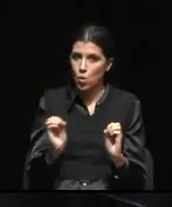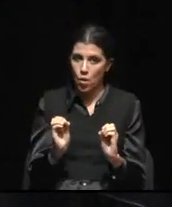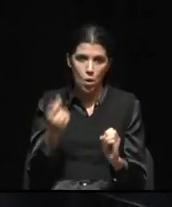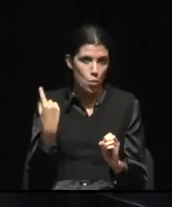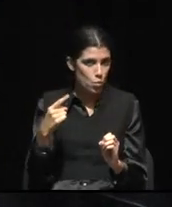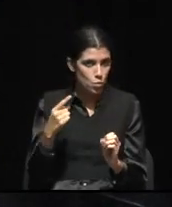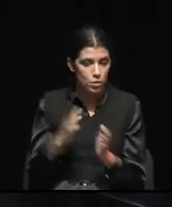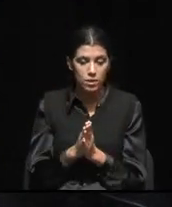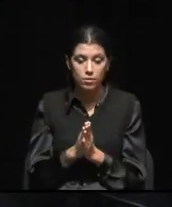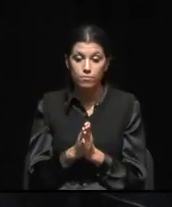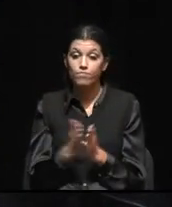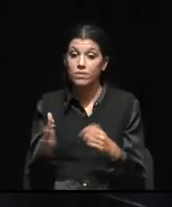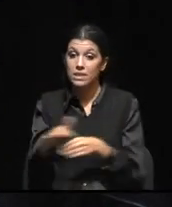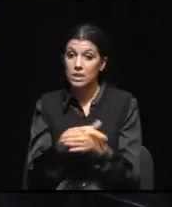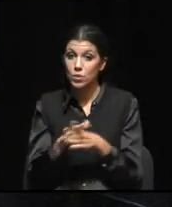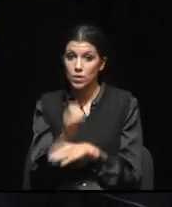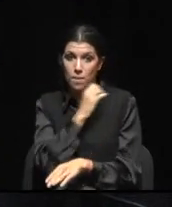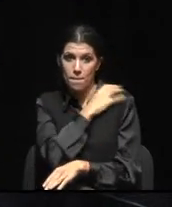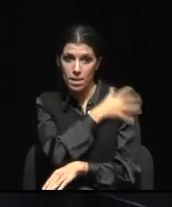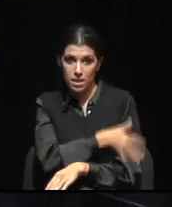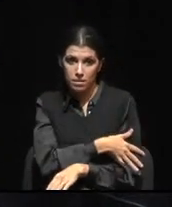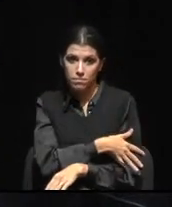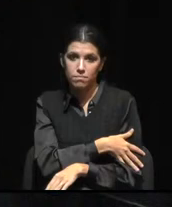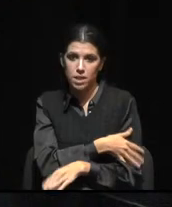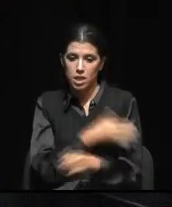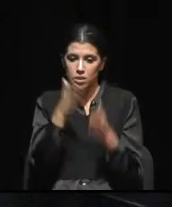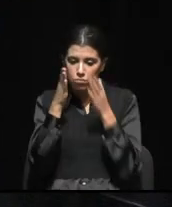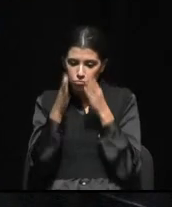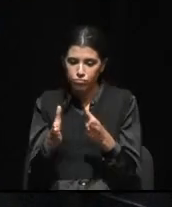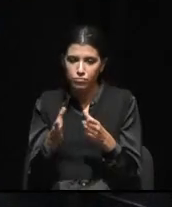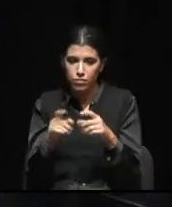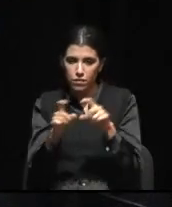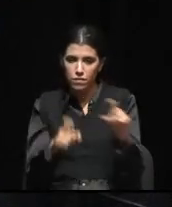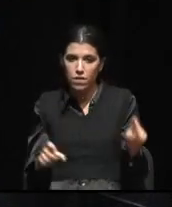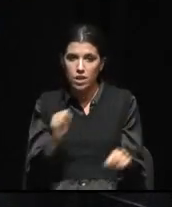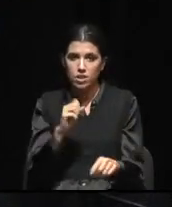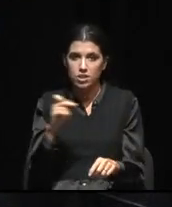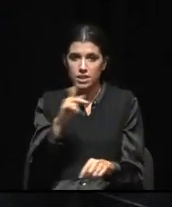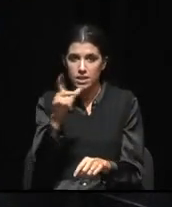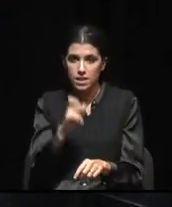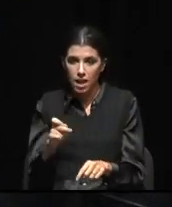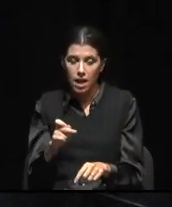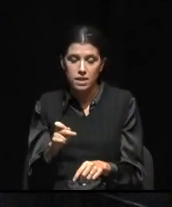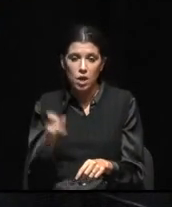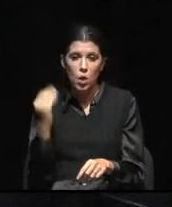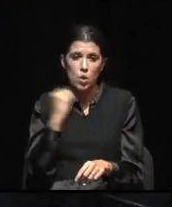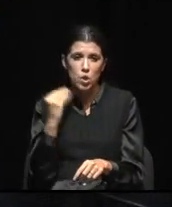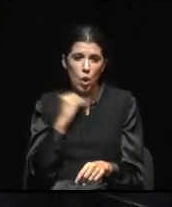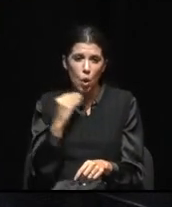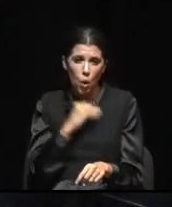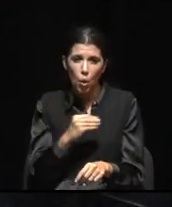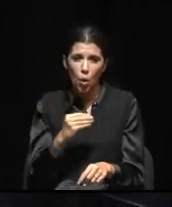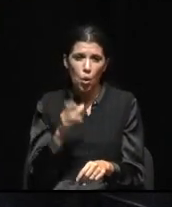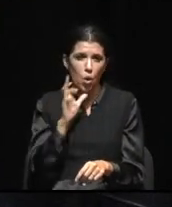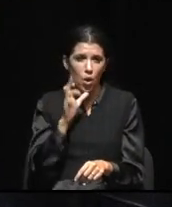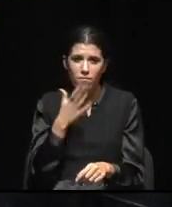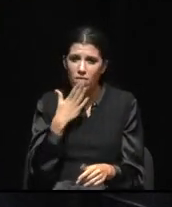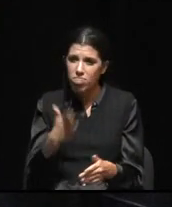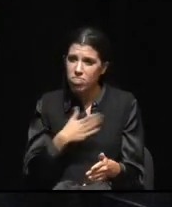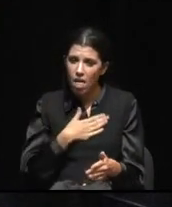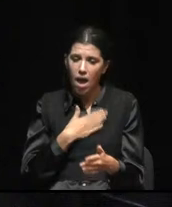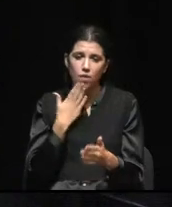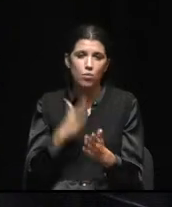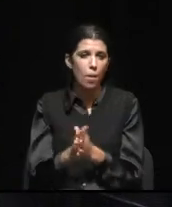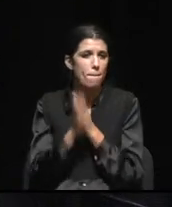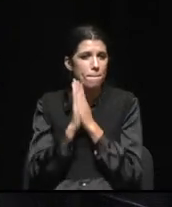dias a situação na Palestina e muito concretamente na faixa de gasa é de tal terror que nos obriga a um apelo